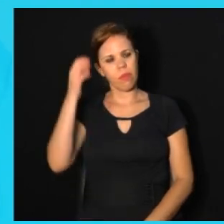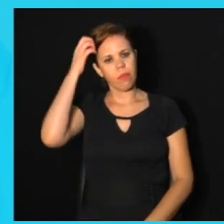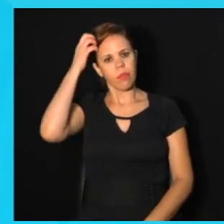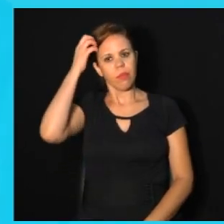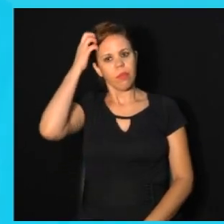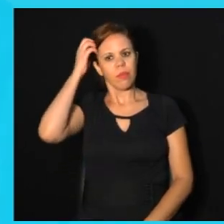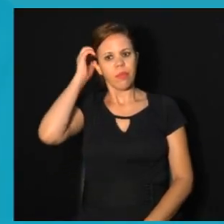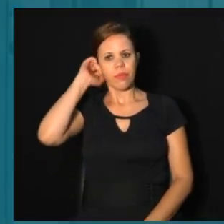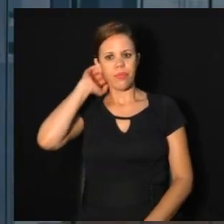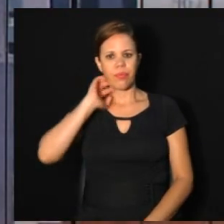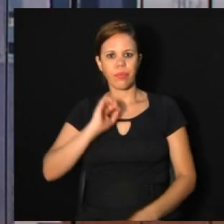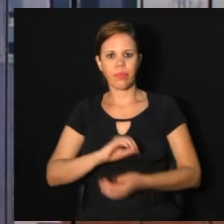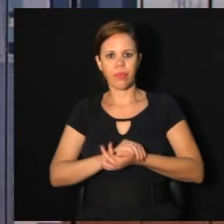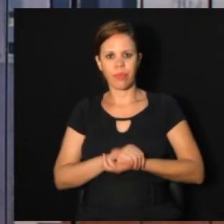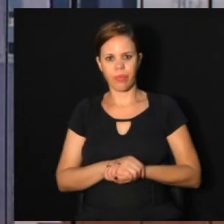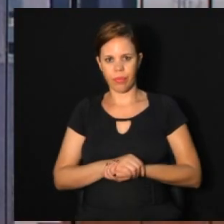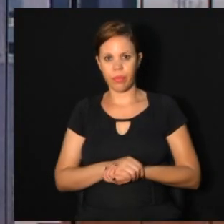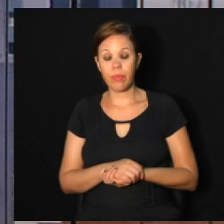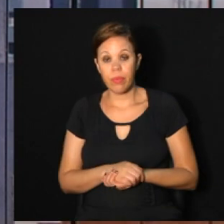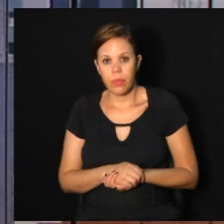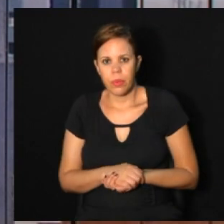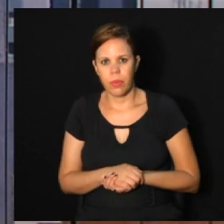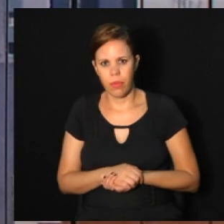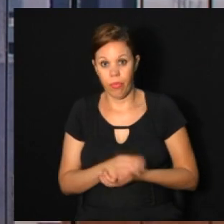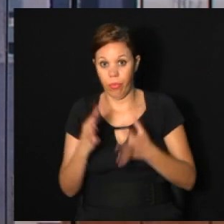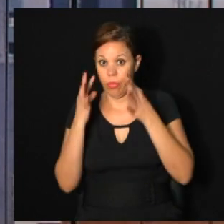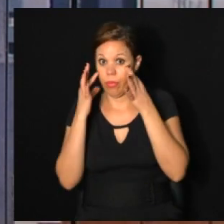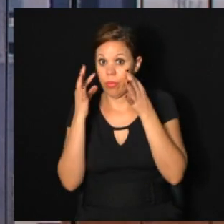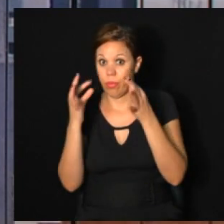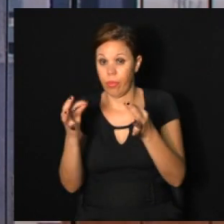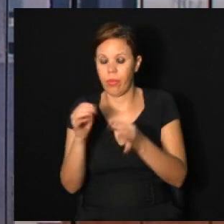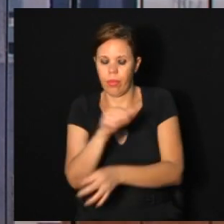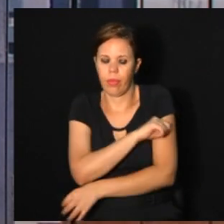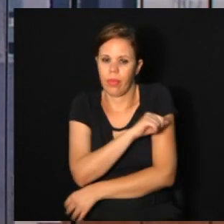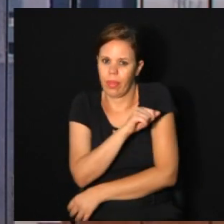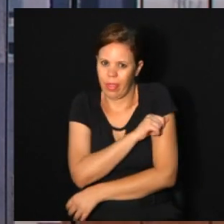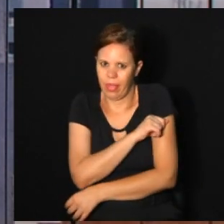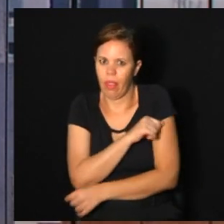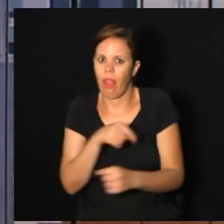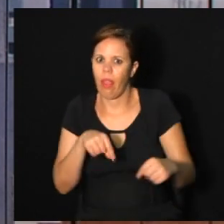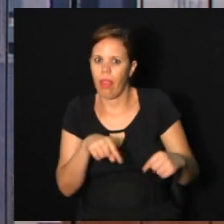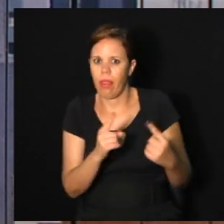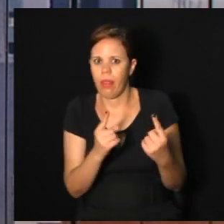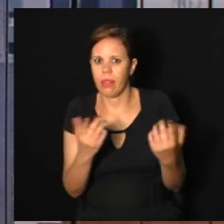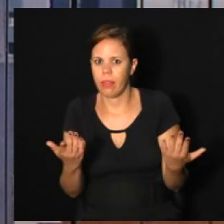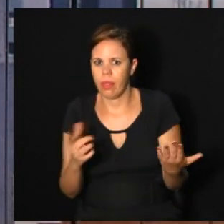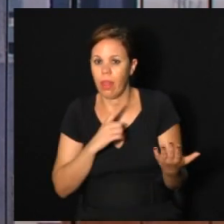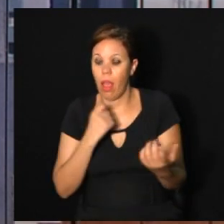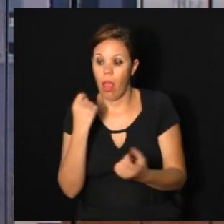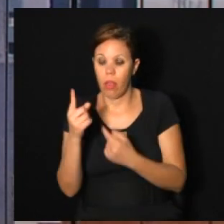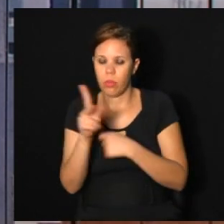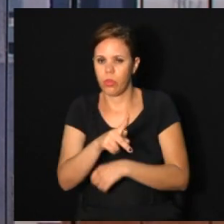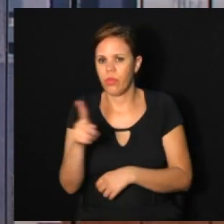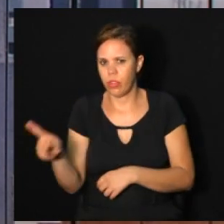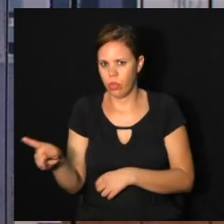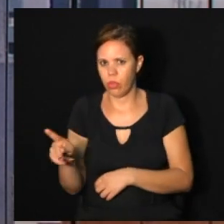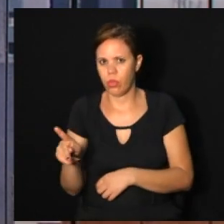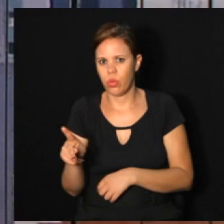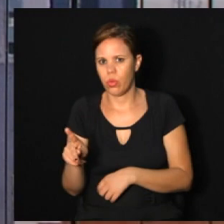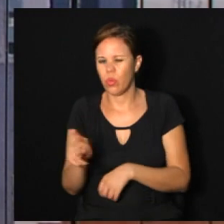Prender a atenção do aluno é um desafio. Mas tem professor que